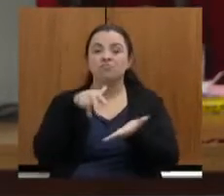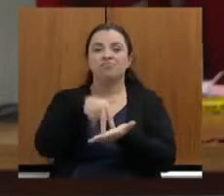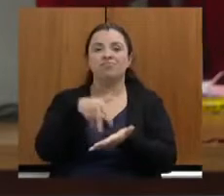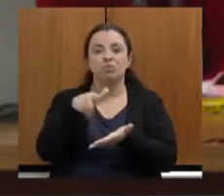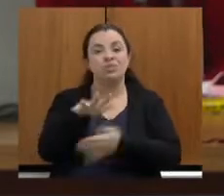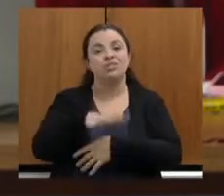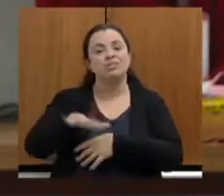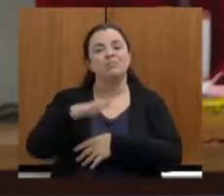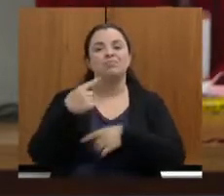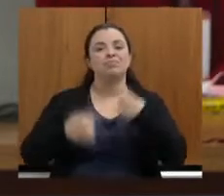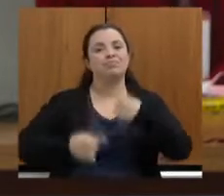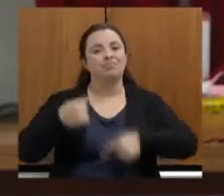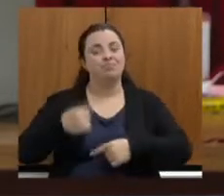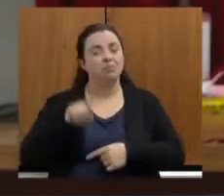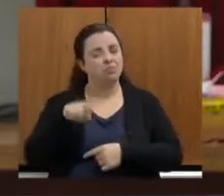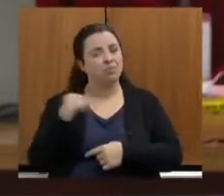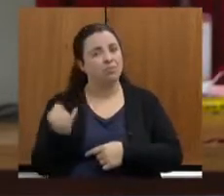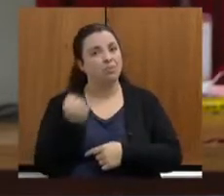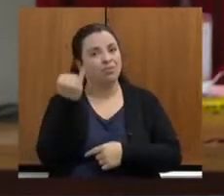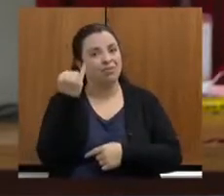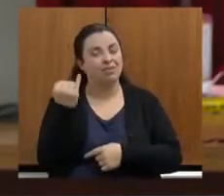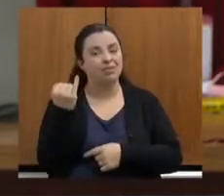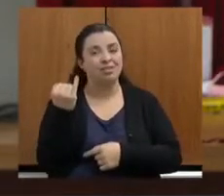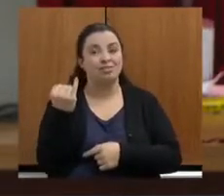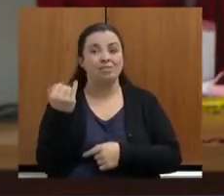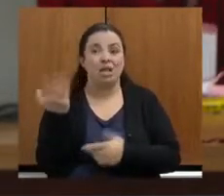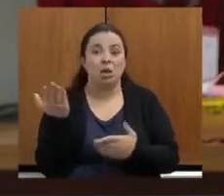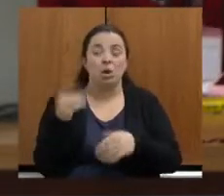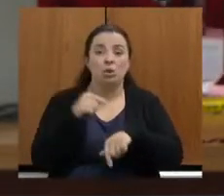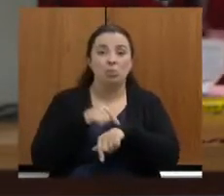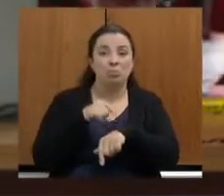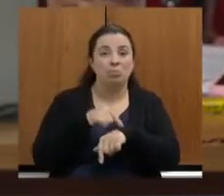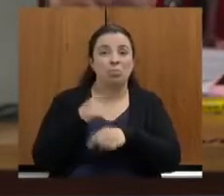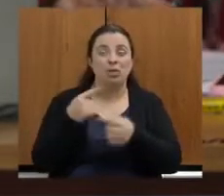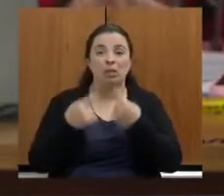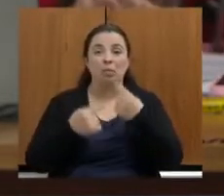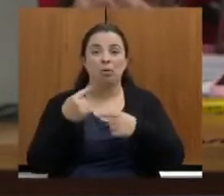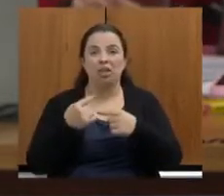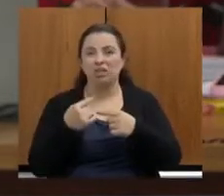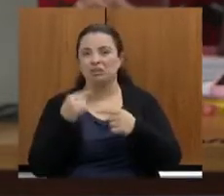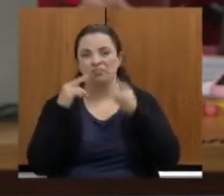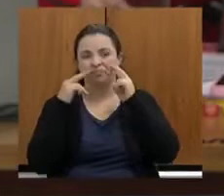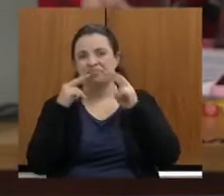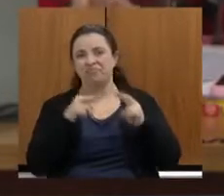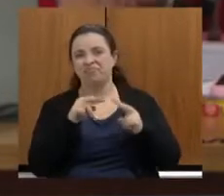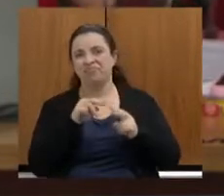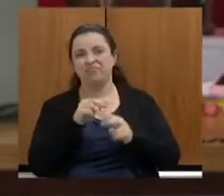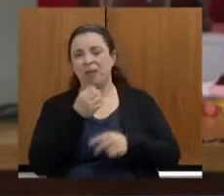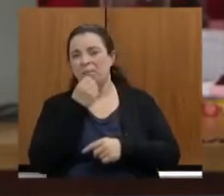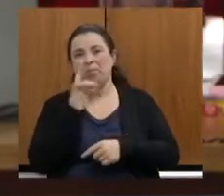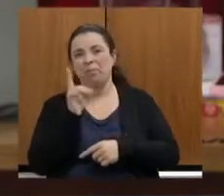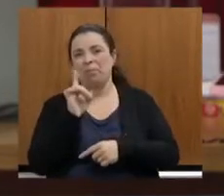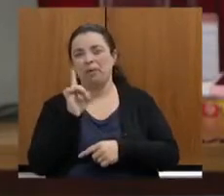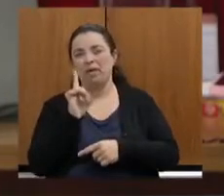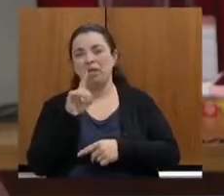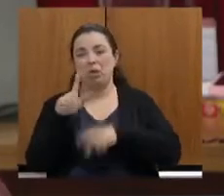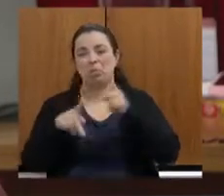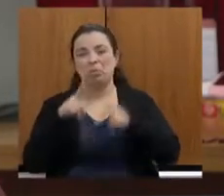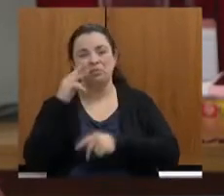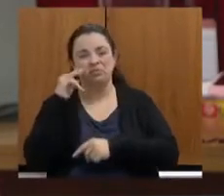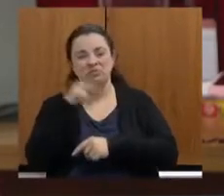que isso é extremamente importante no momento em que a política não é bem Vista pela nossa população